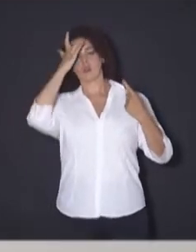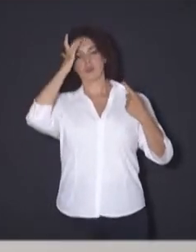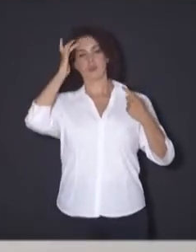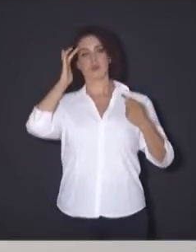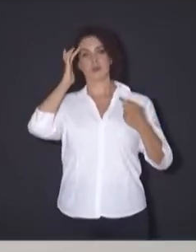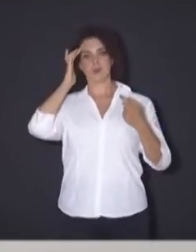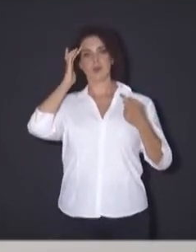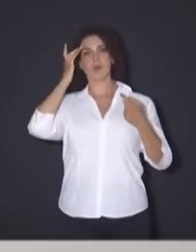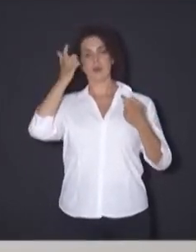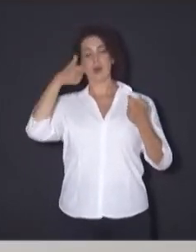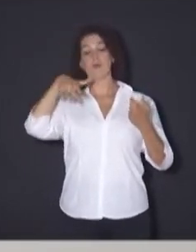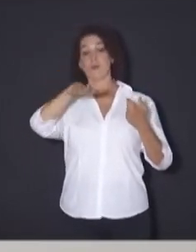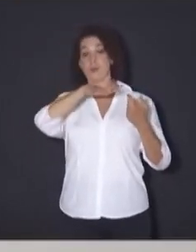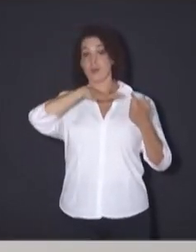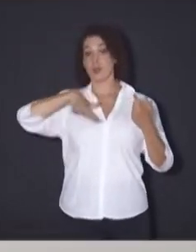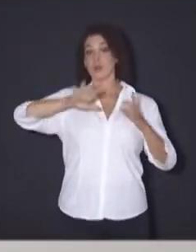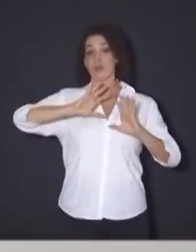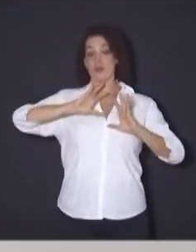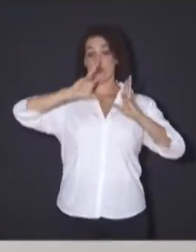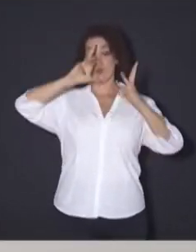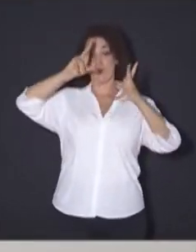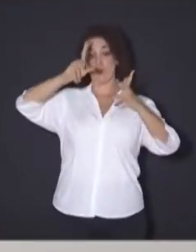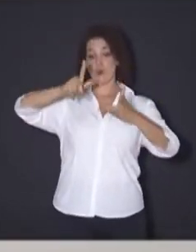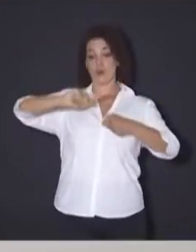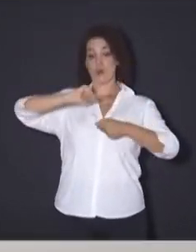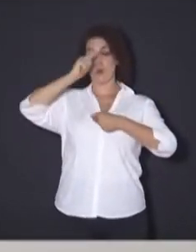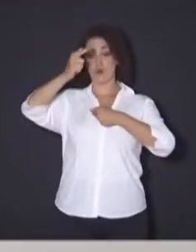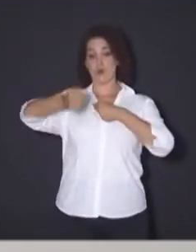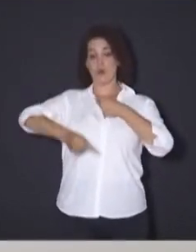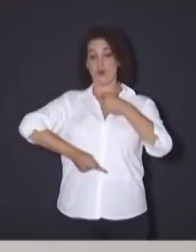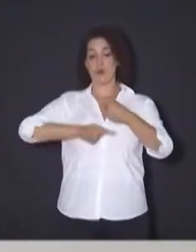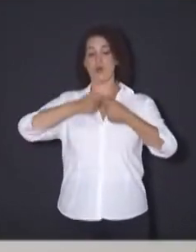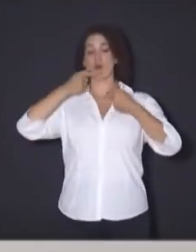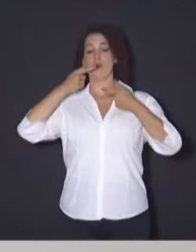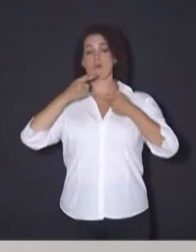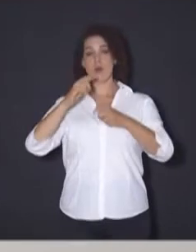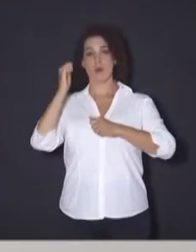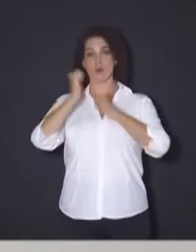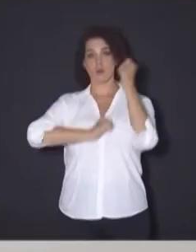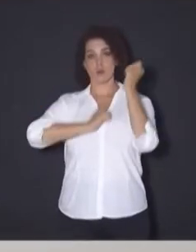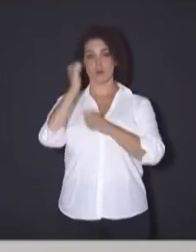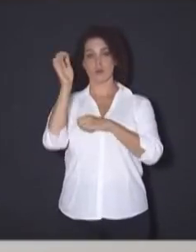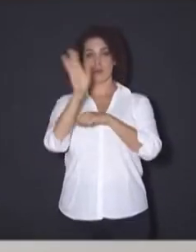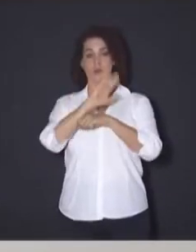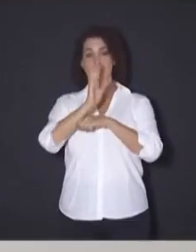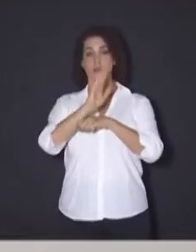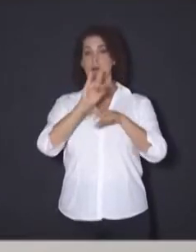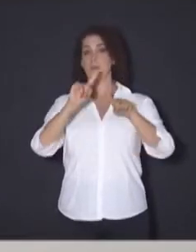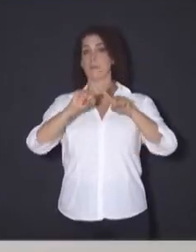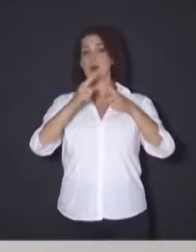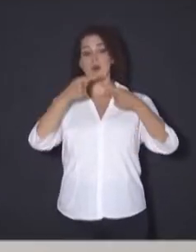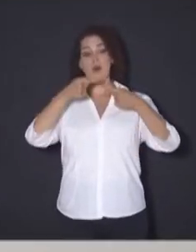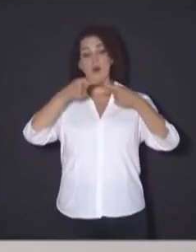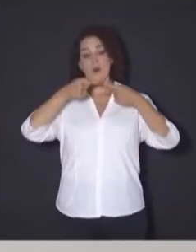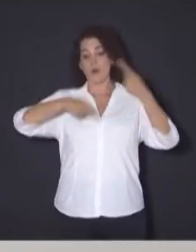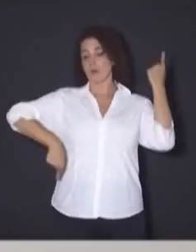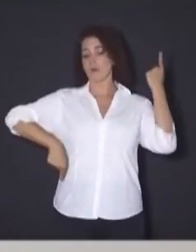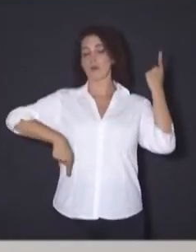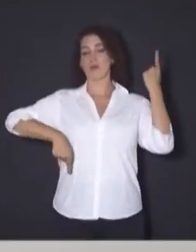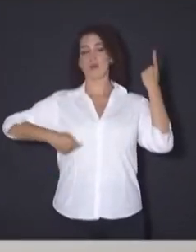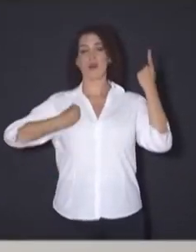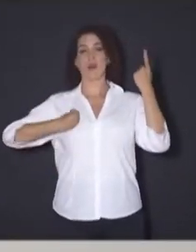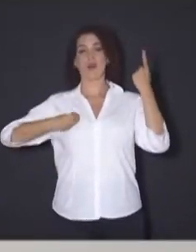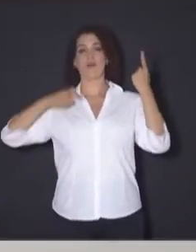grande indústria de cinema mas que não retrata a realidade do dado do dia a dia